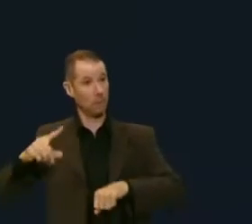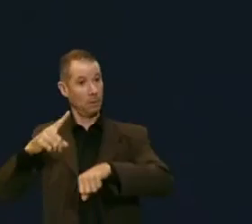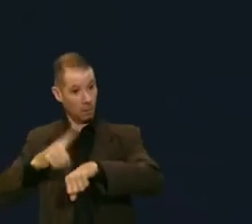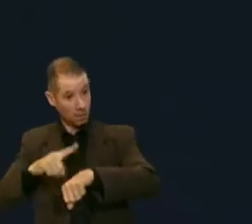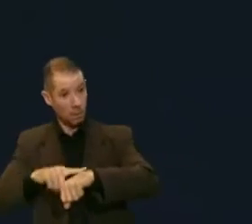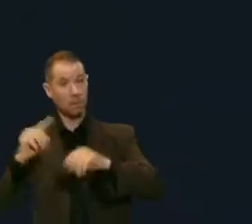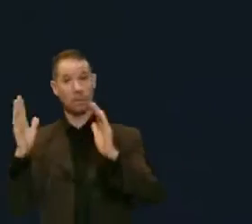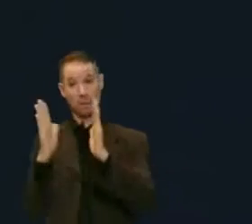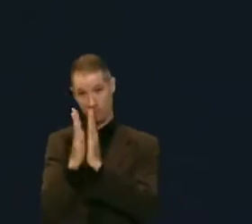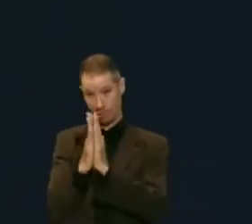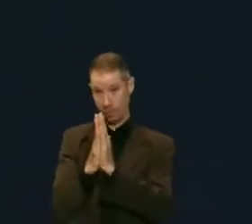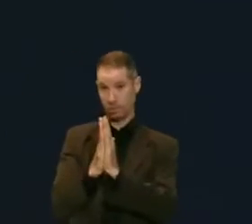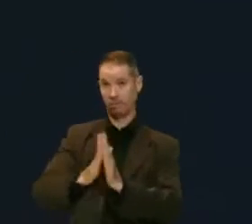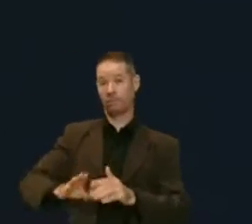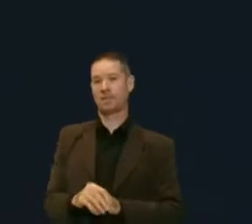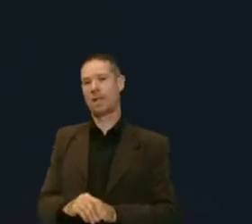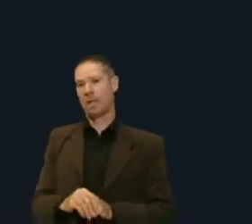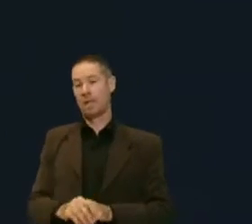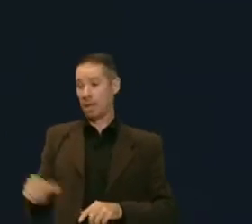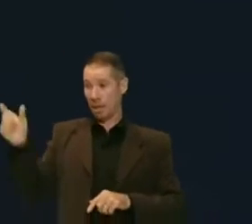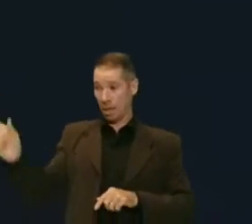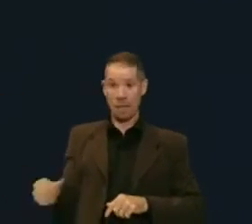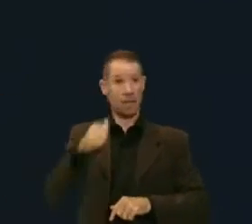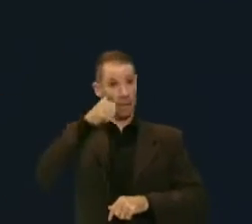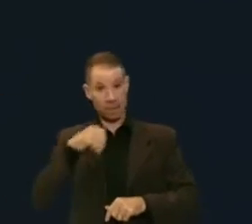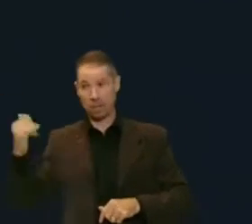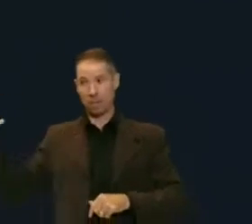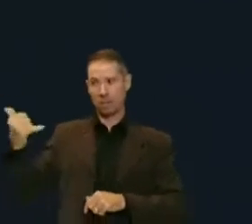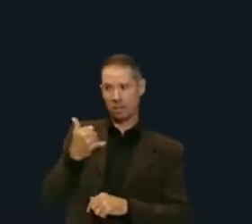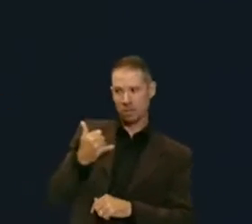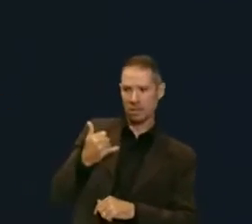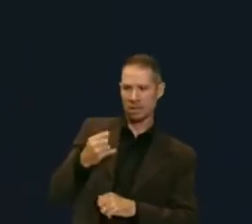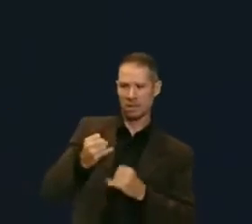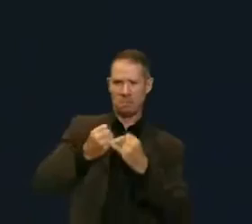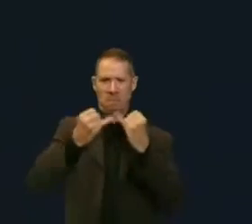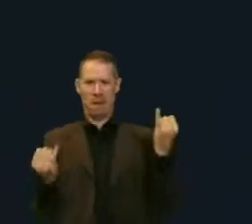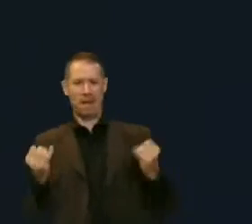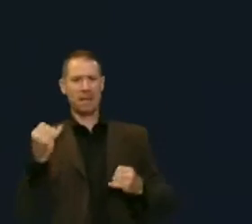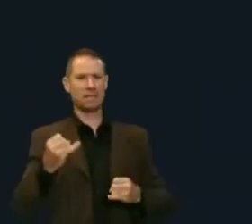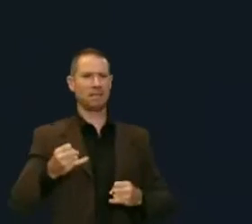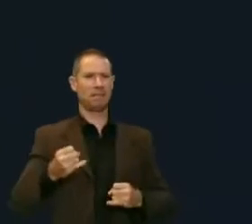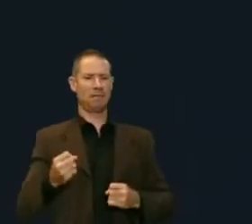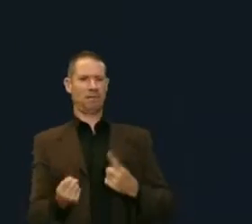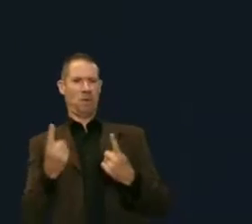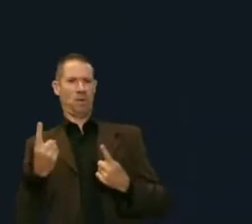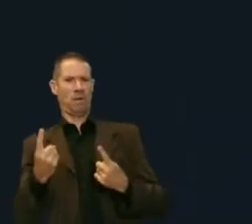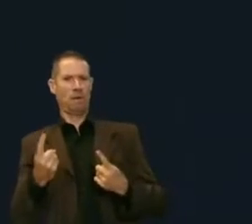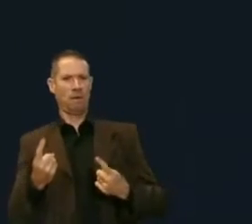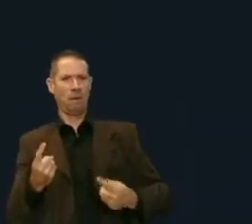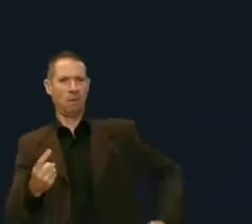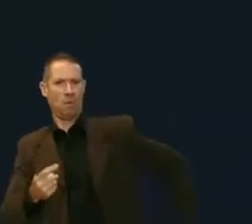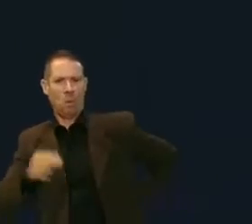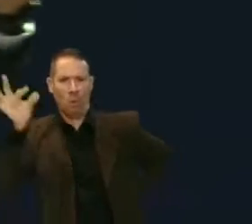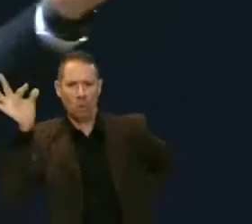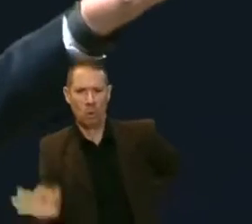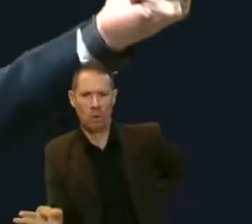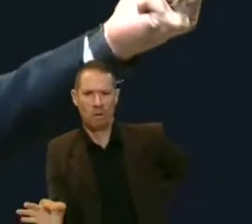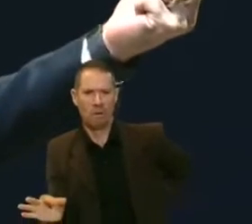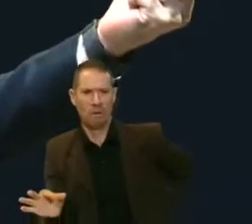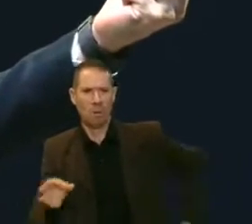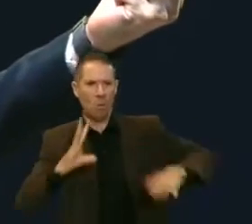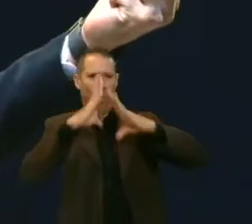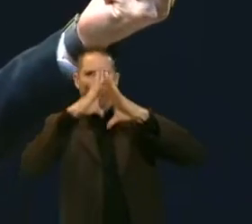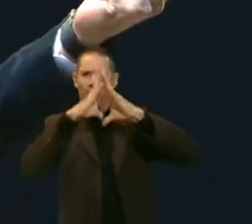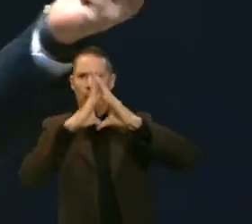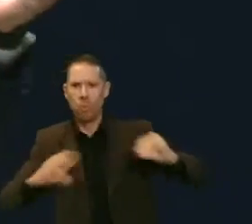hora da oração, ela disse: parece que alguém pegou a minha dor da coluna e tirou